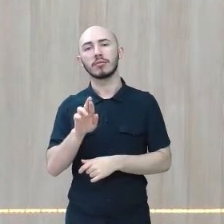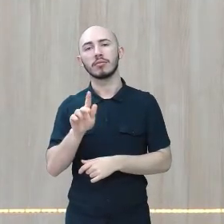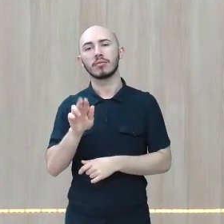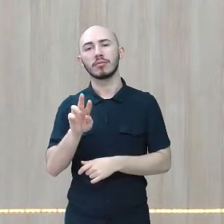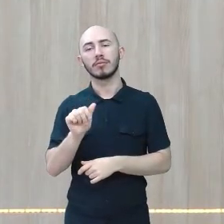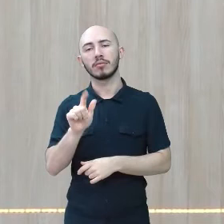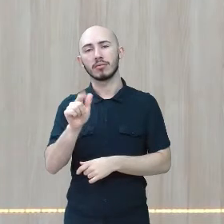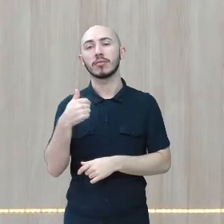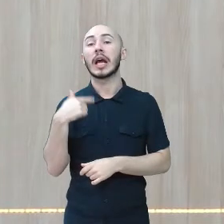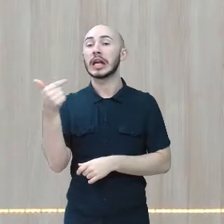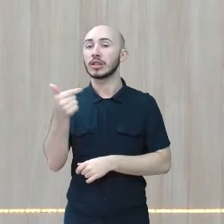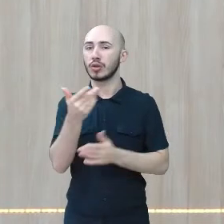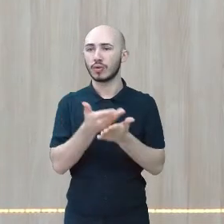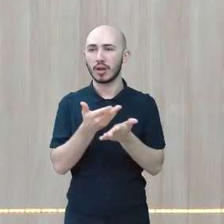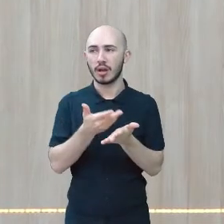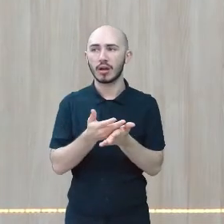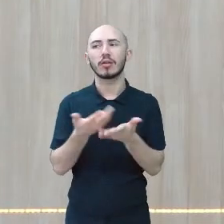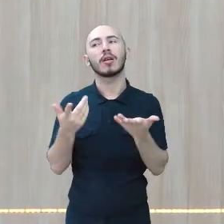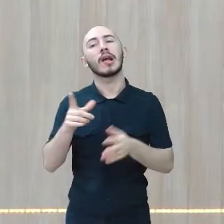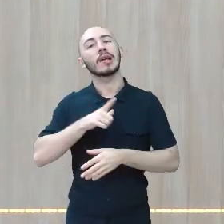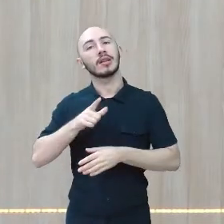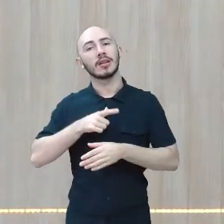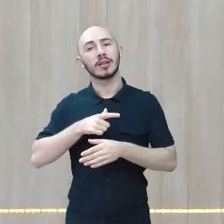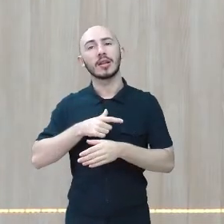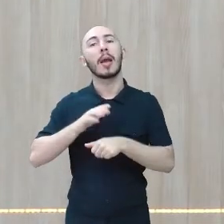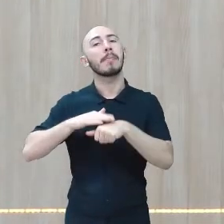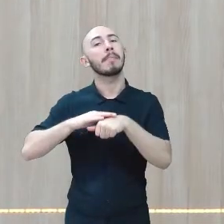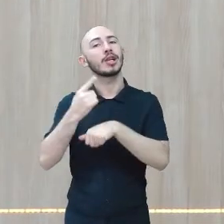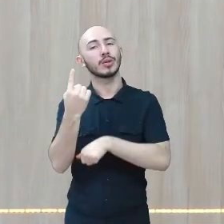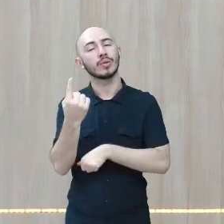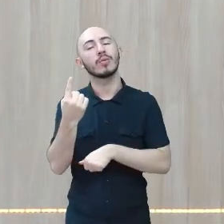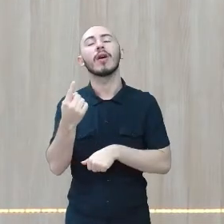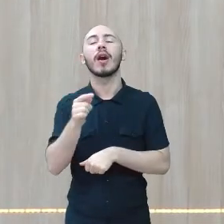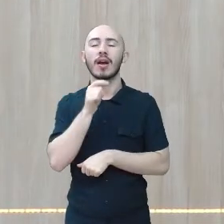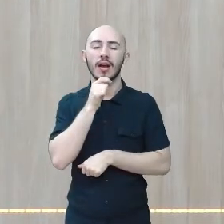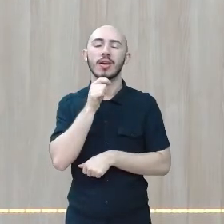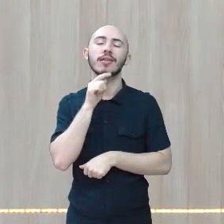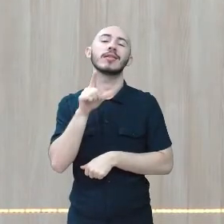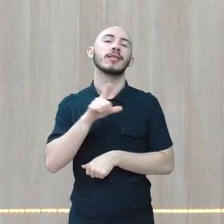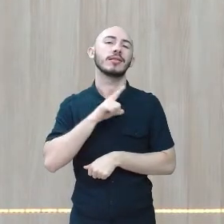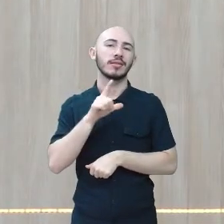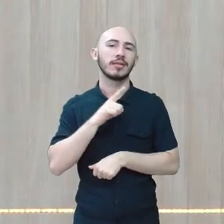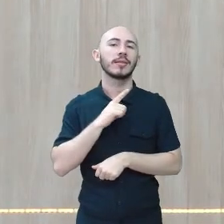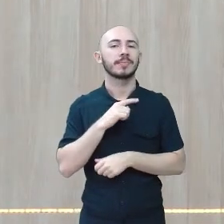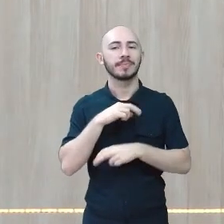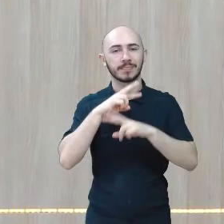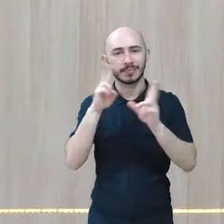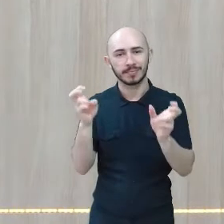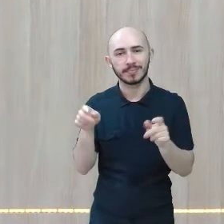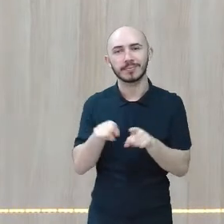Essa é a segunda aula e ainda teremos mais uma aula de linguagem figurada.